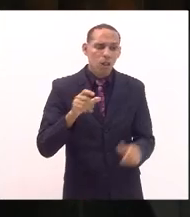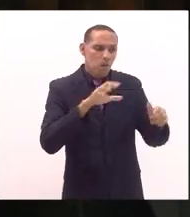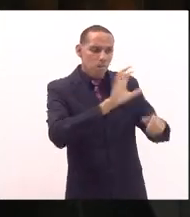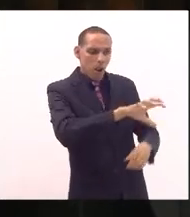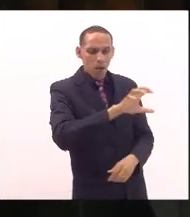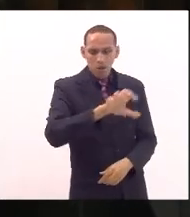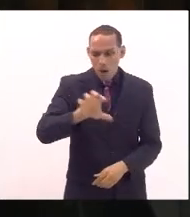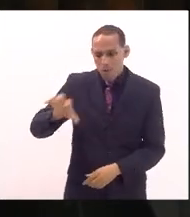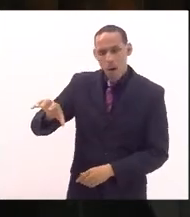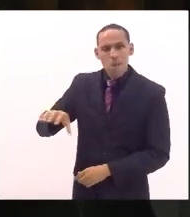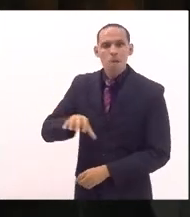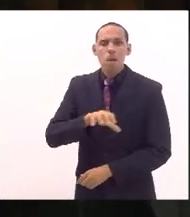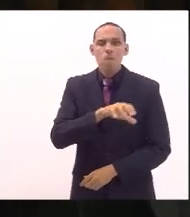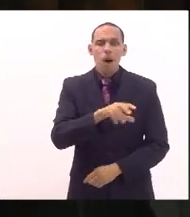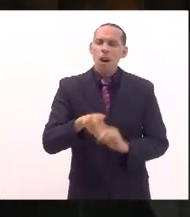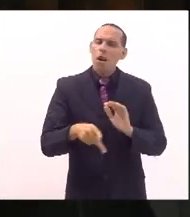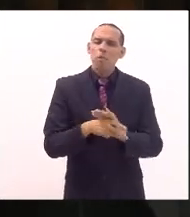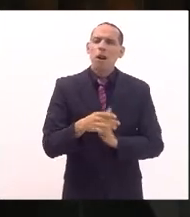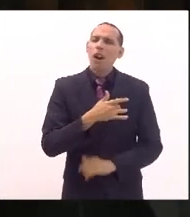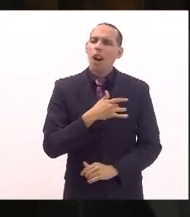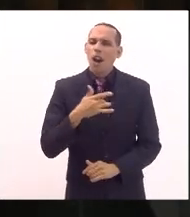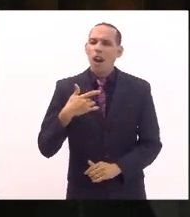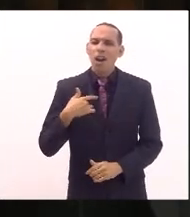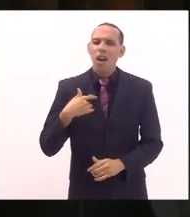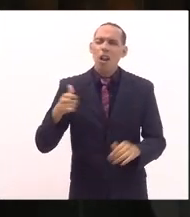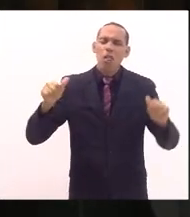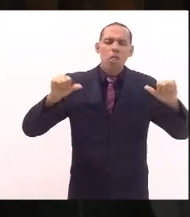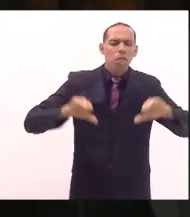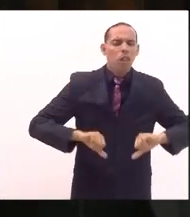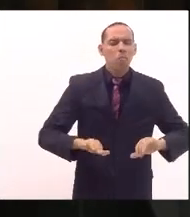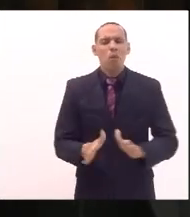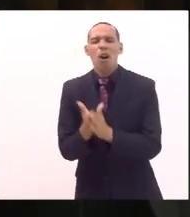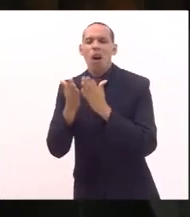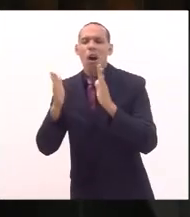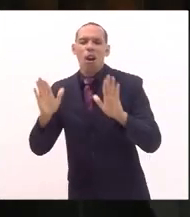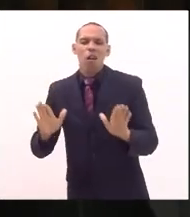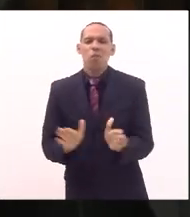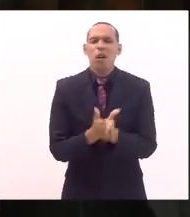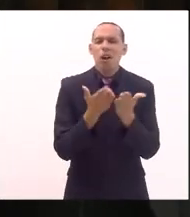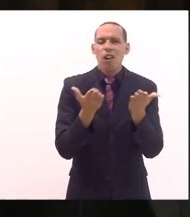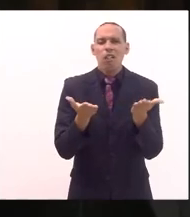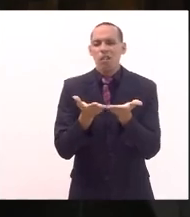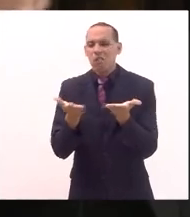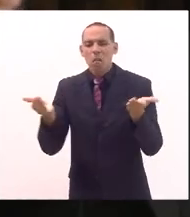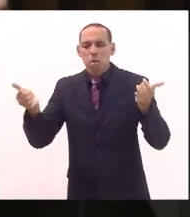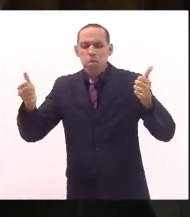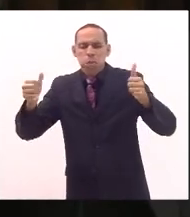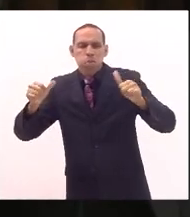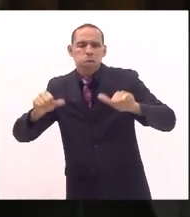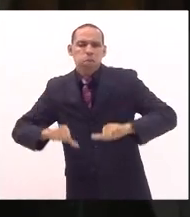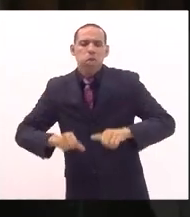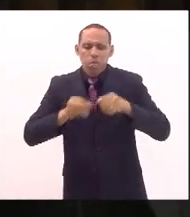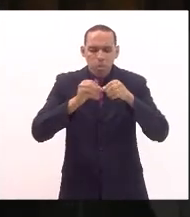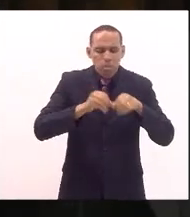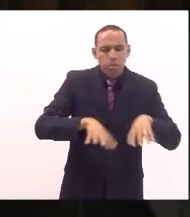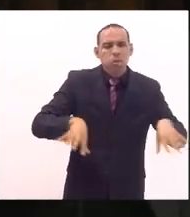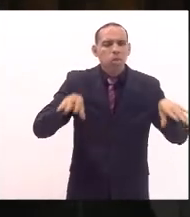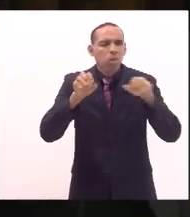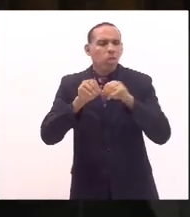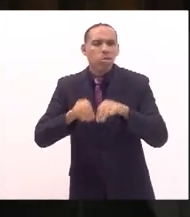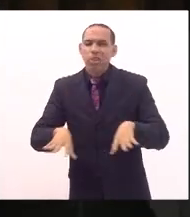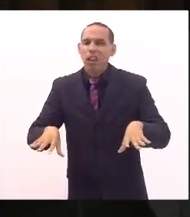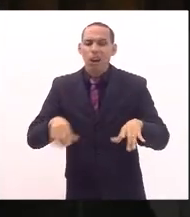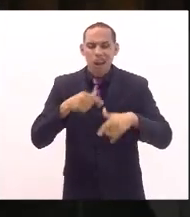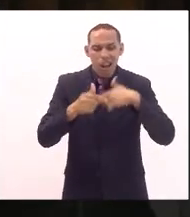de Saúde do Estado do Rio de Janeiro estão precárias eu estou aqui orando não dando